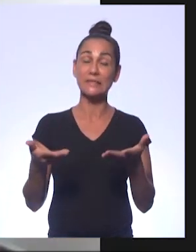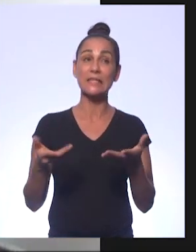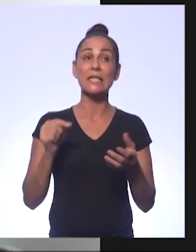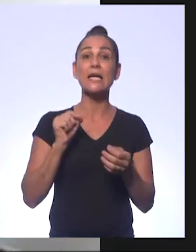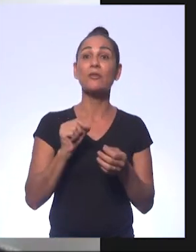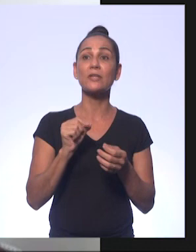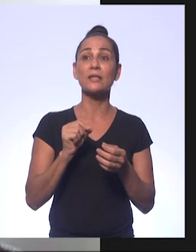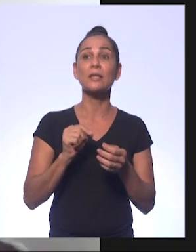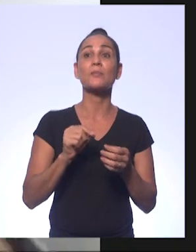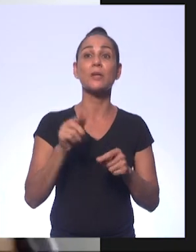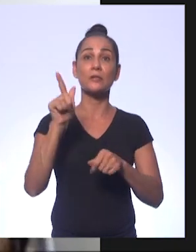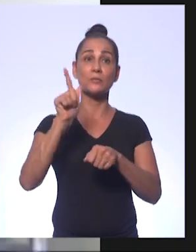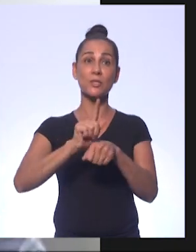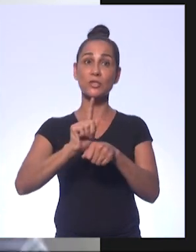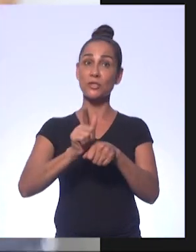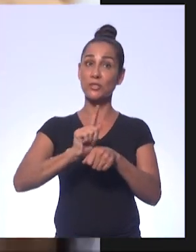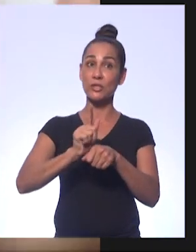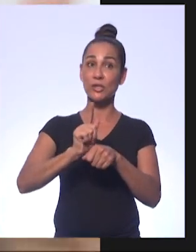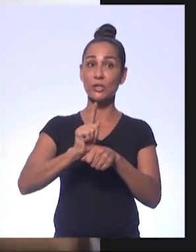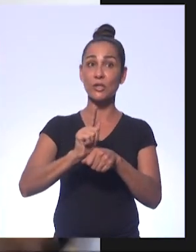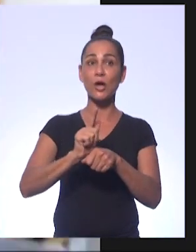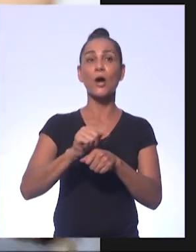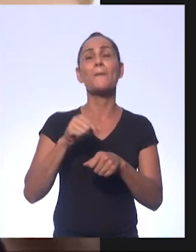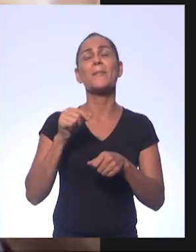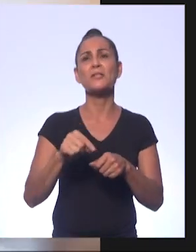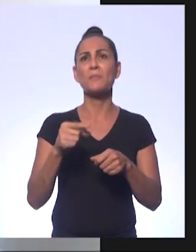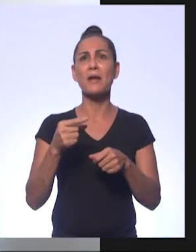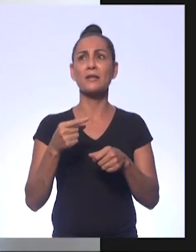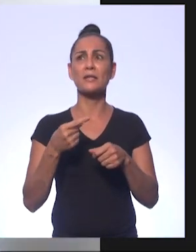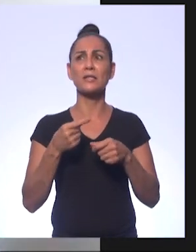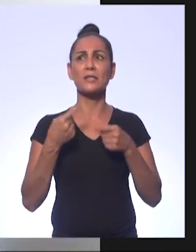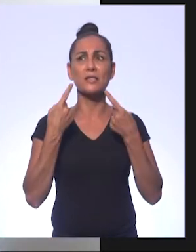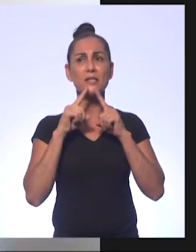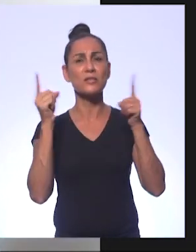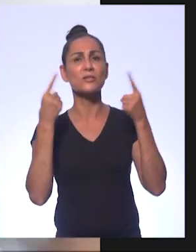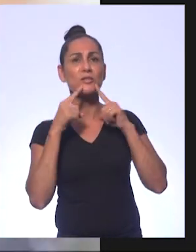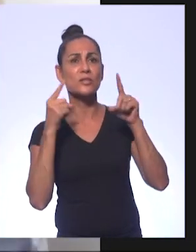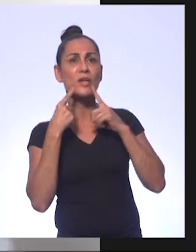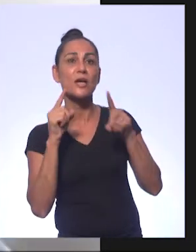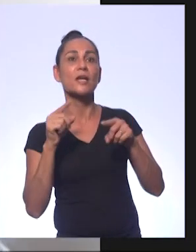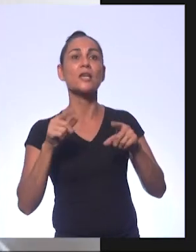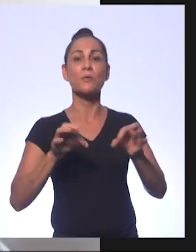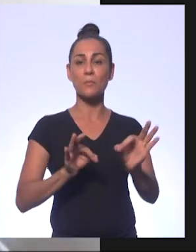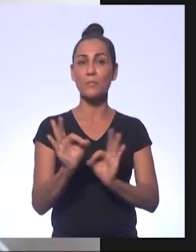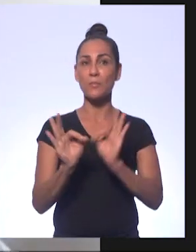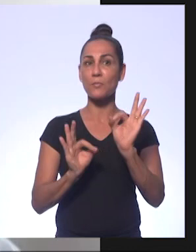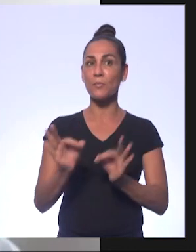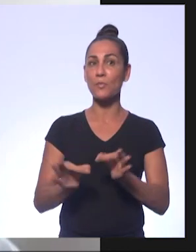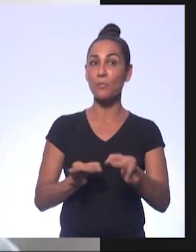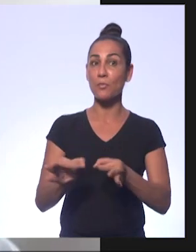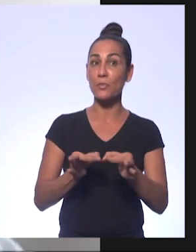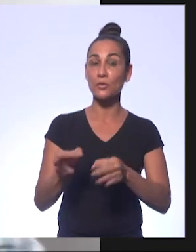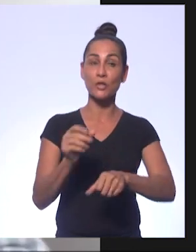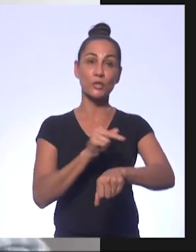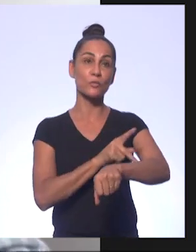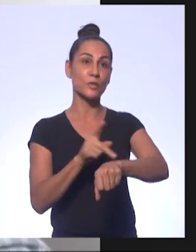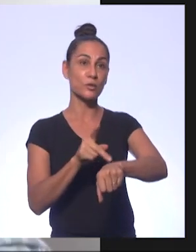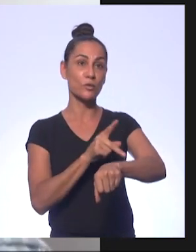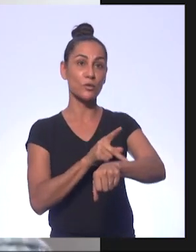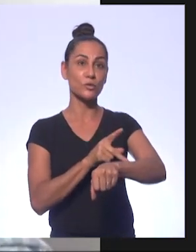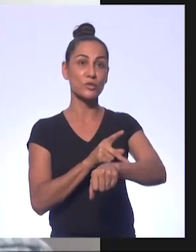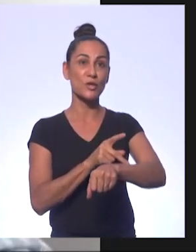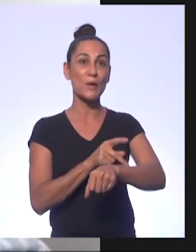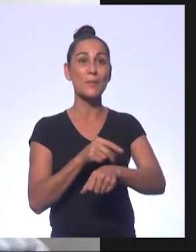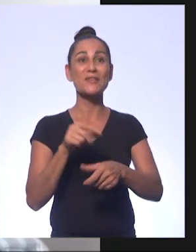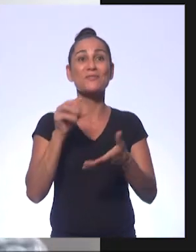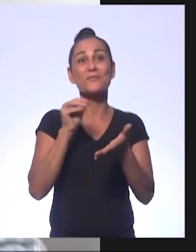para a gestão, mais para a crítica e análise do projeto pedagógico, muito menos para o estudante. Existe